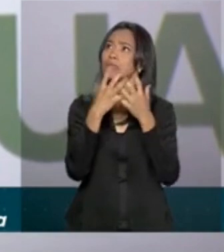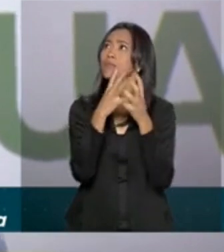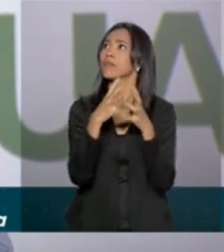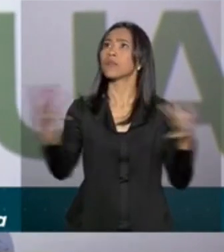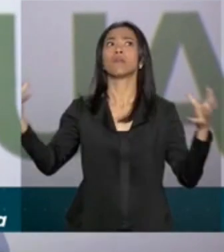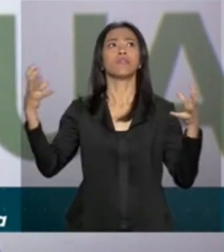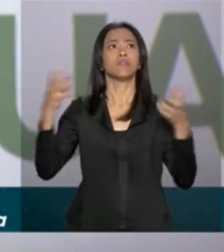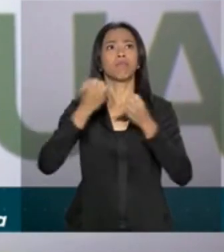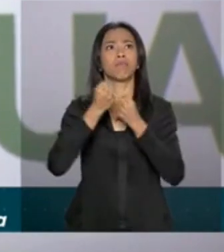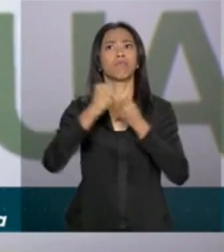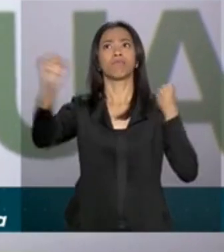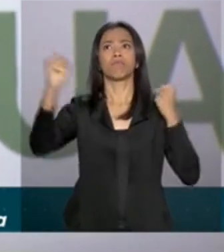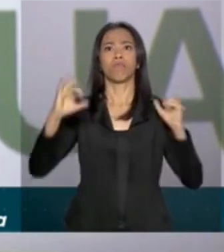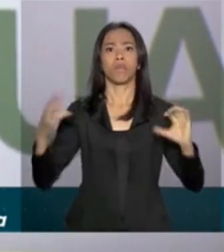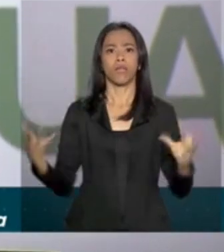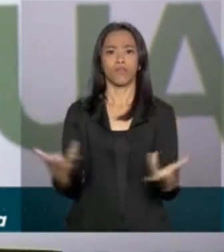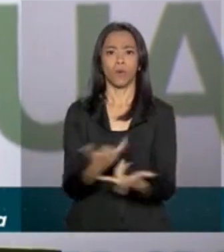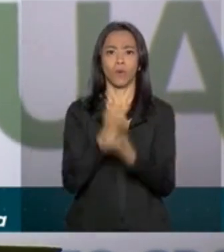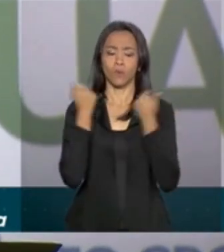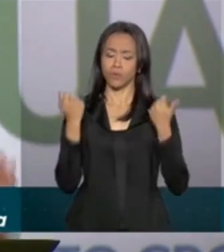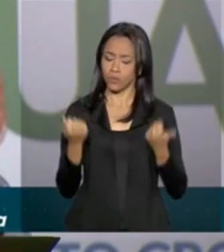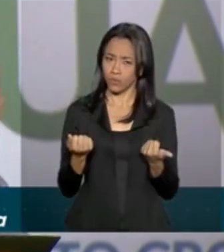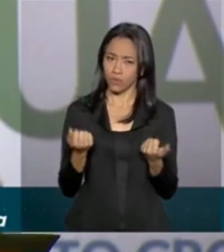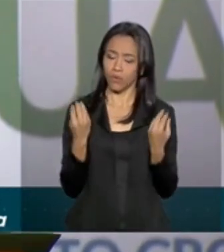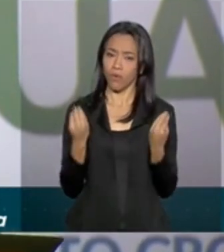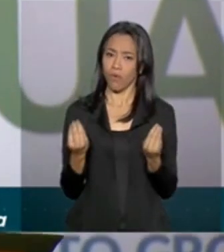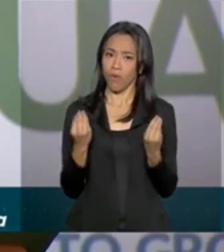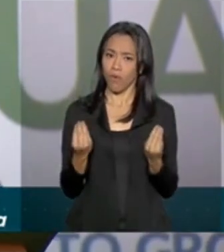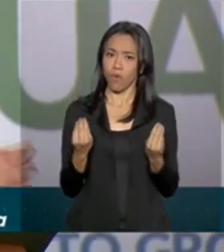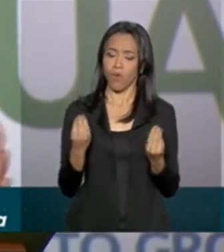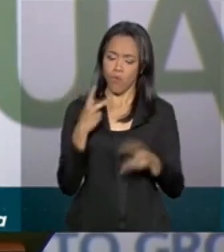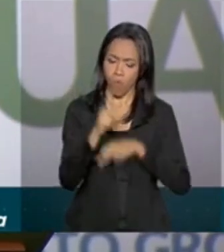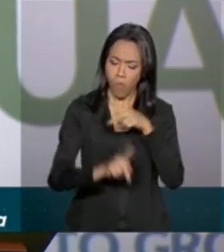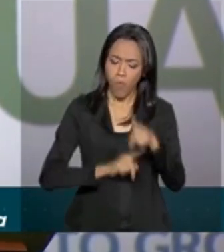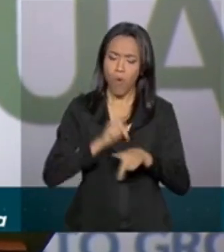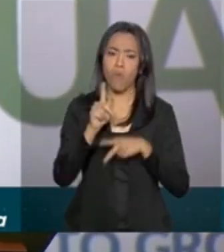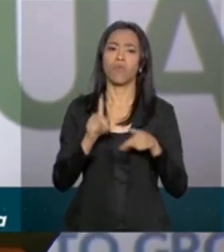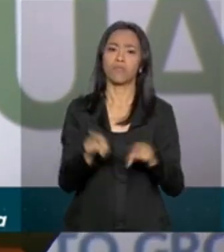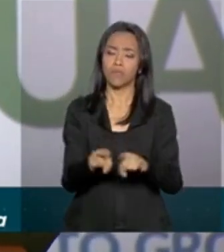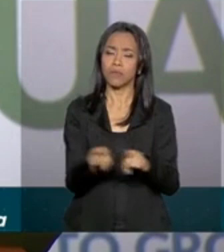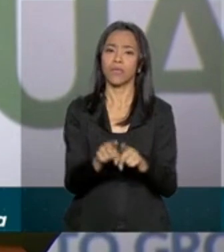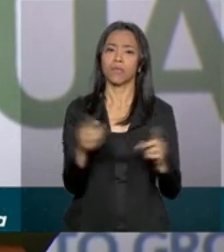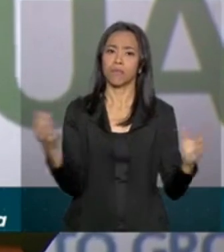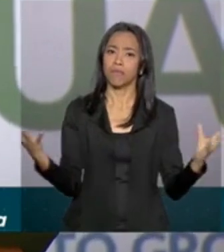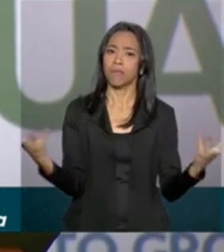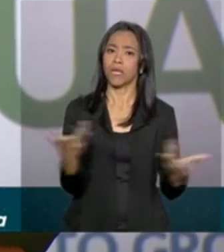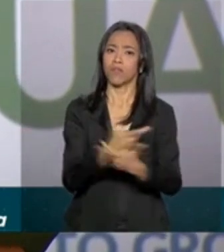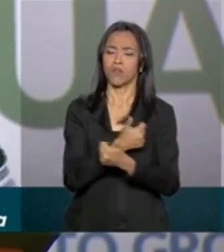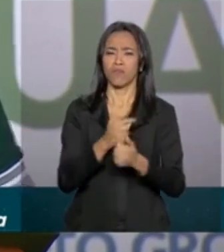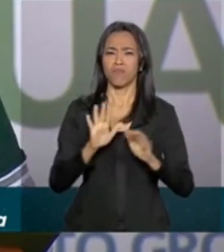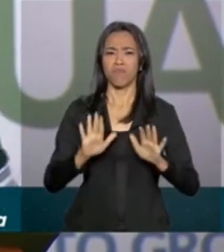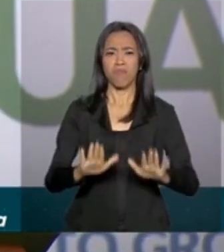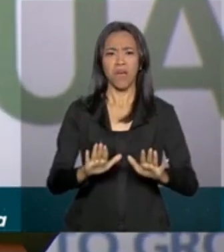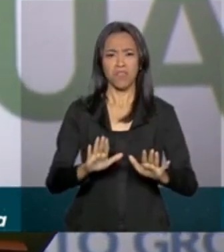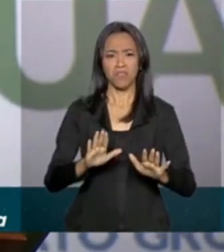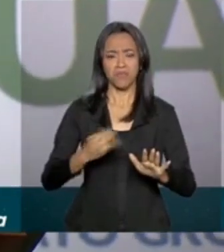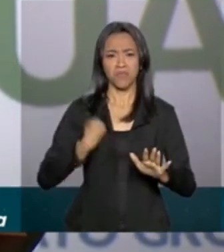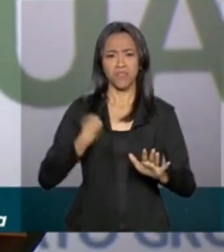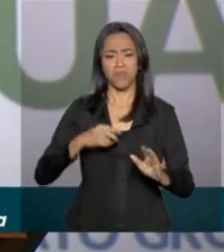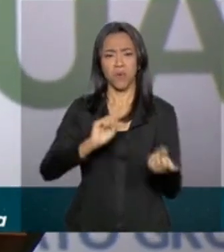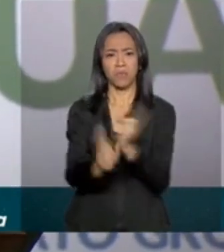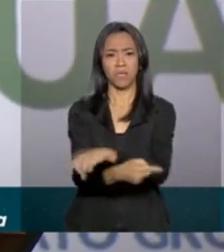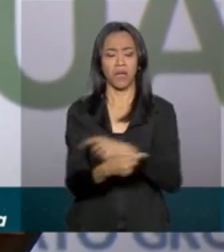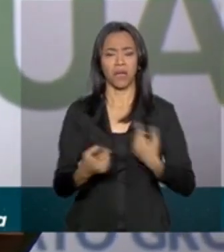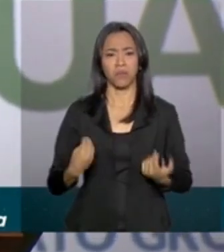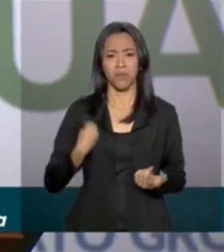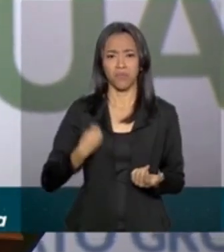maravilhoso e tão rico como esse, bem como com um povo tão maravilhoso, viver numa situação bastante difícil